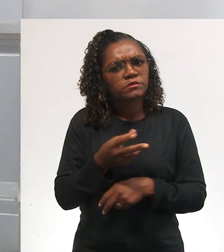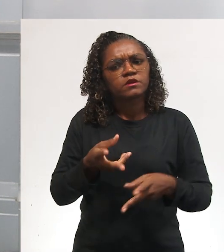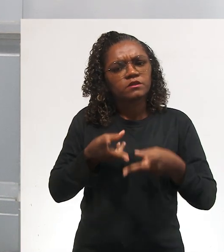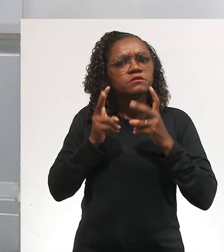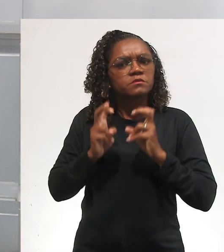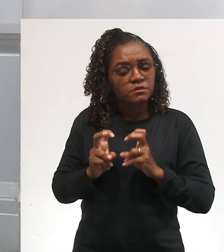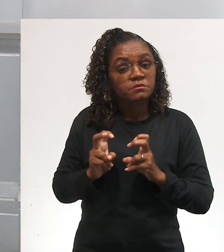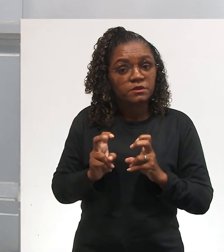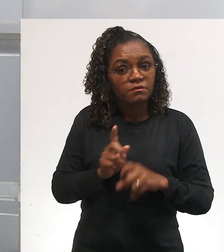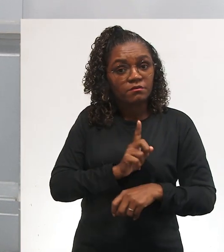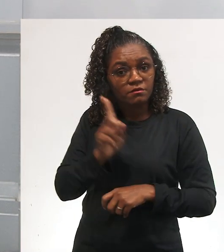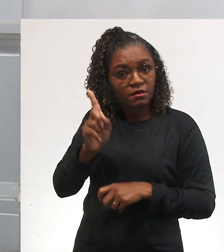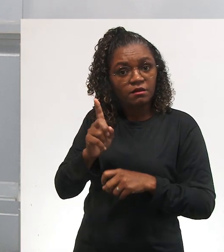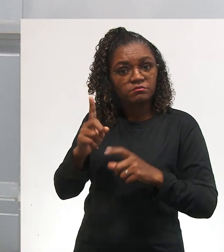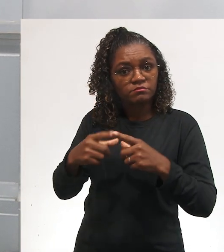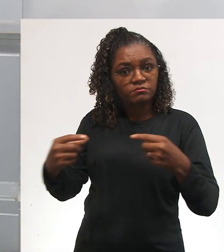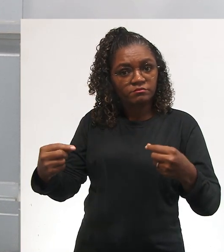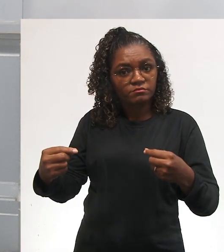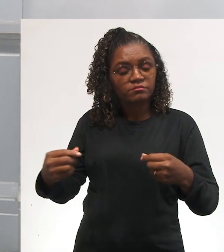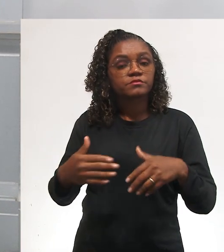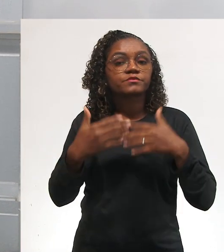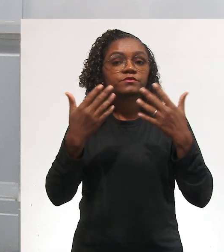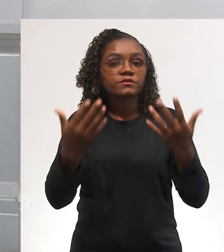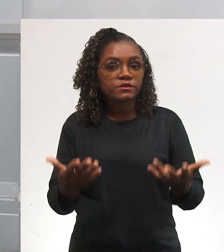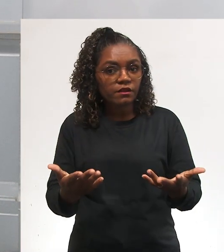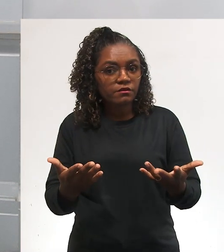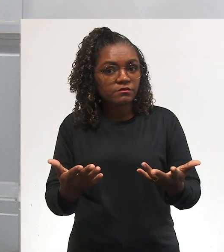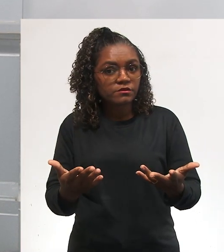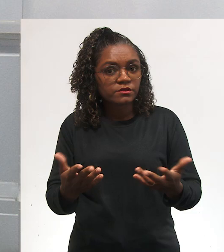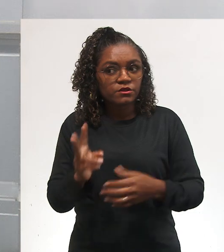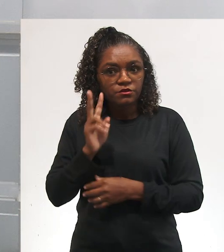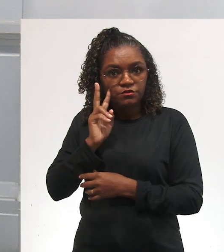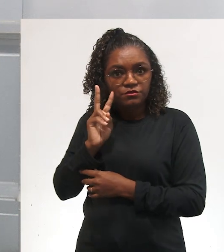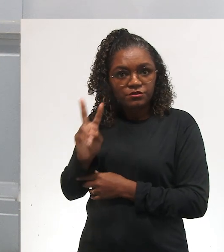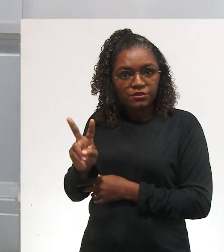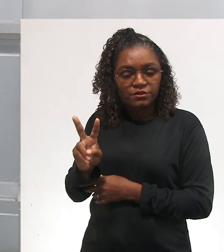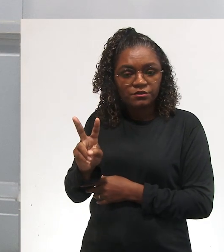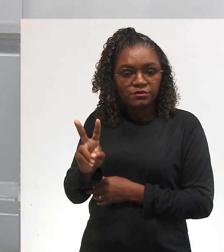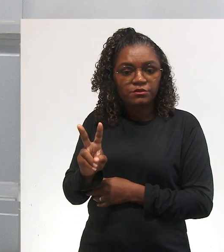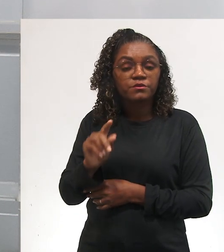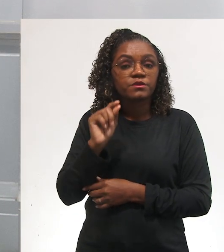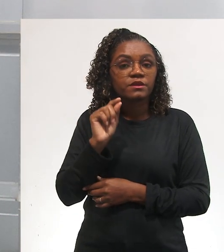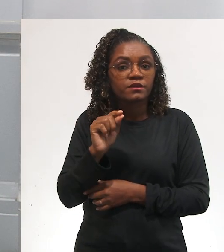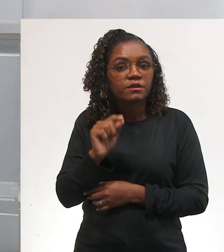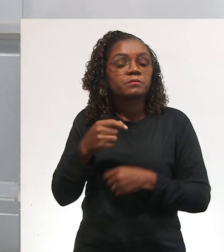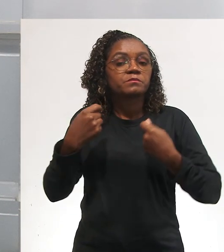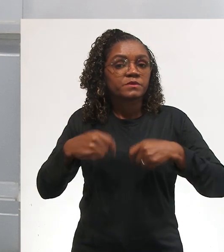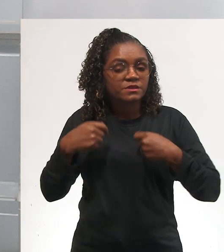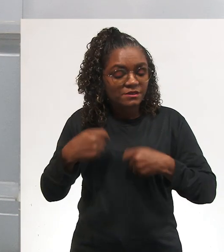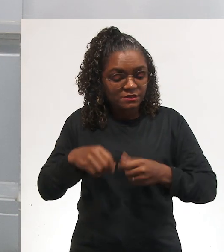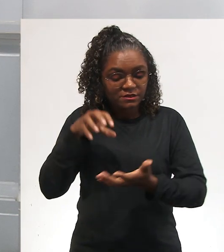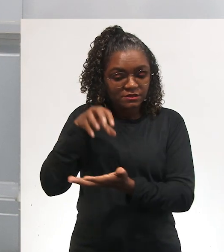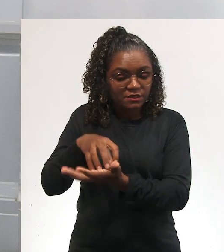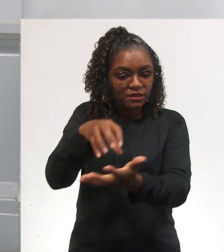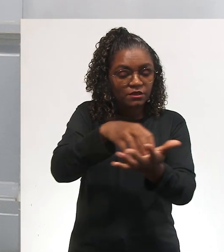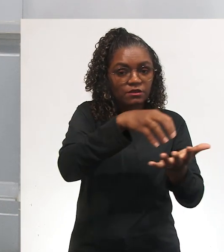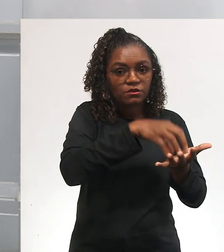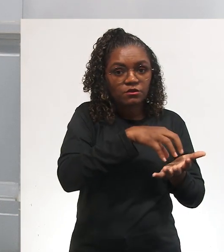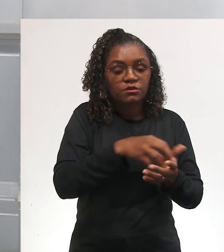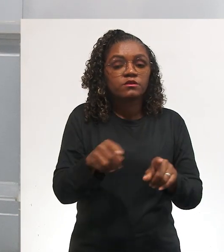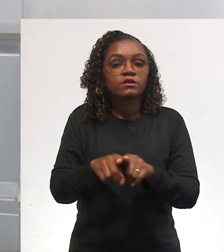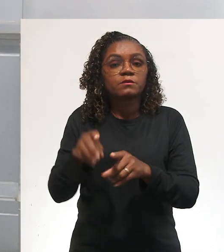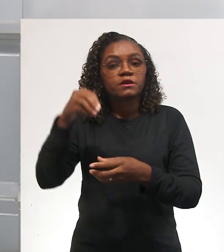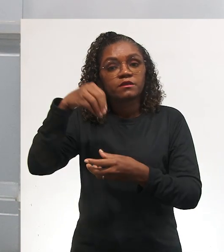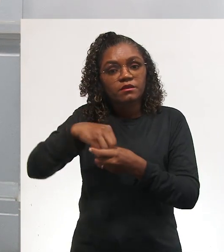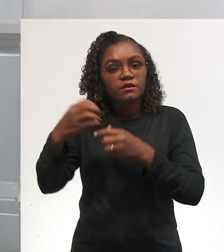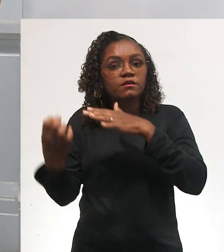Então, é esse nível de comprometimento que a gente tem que ter no nosso setor, dentro